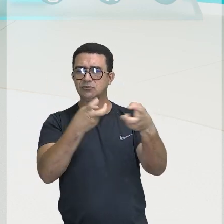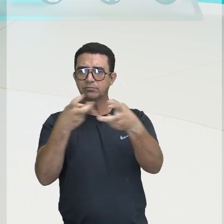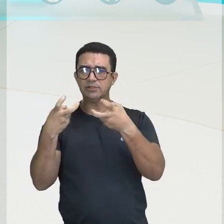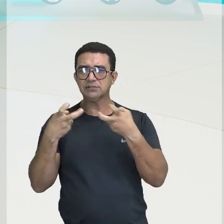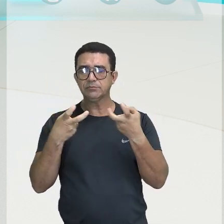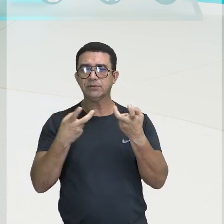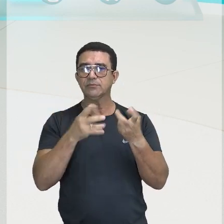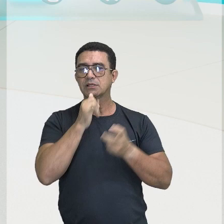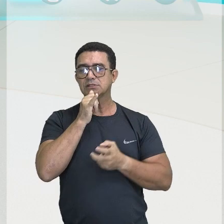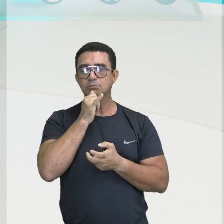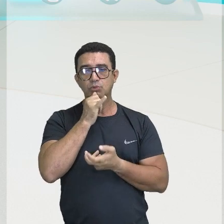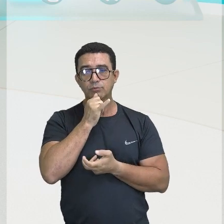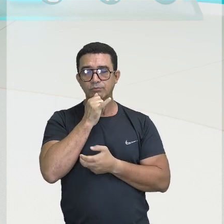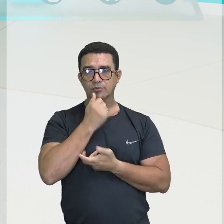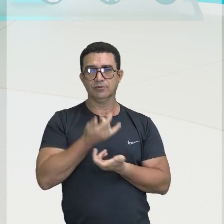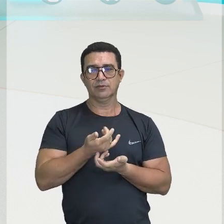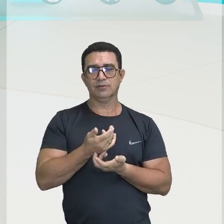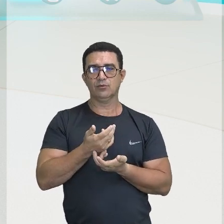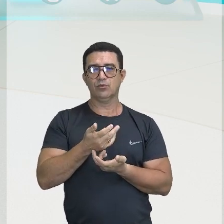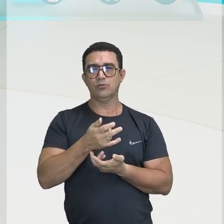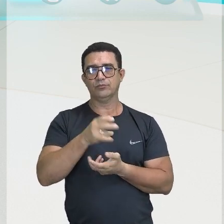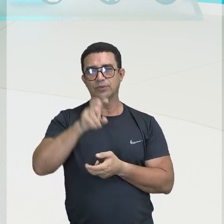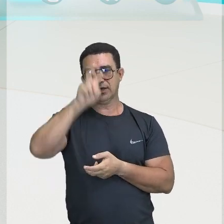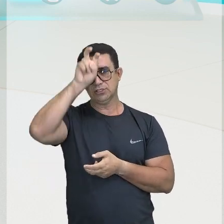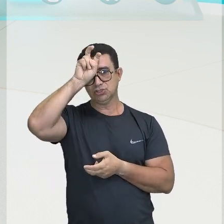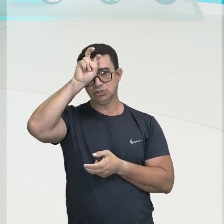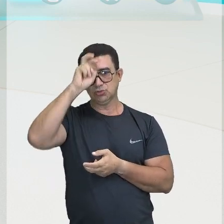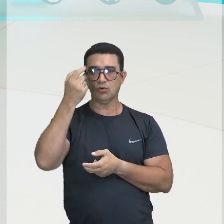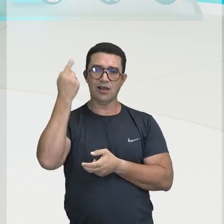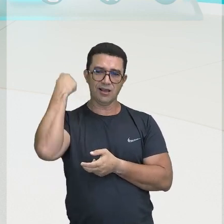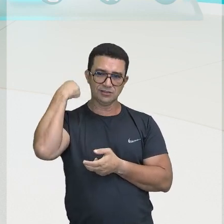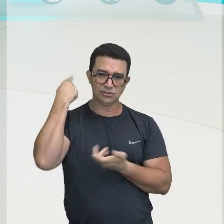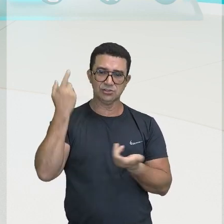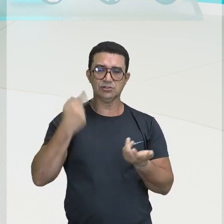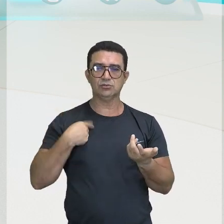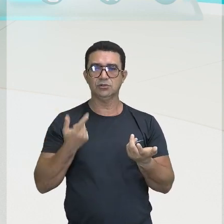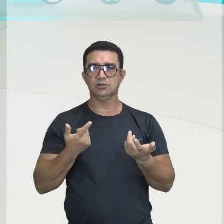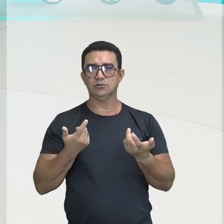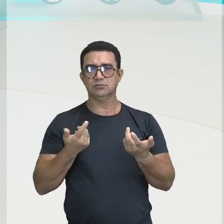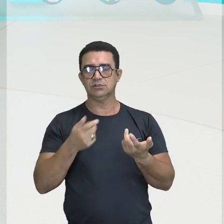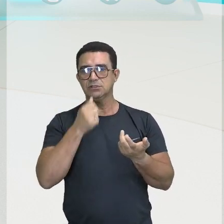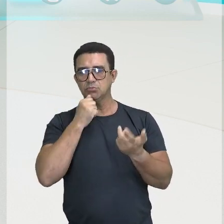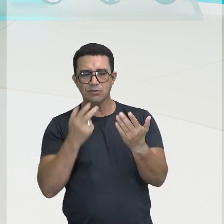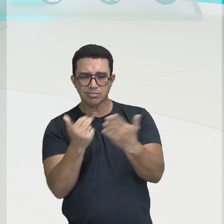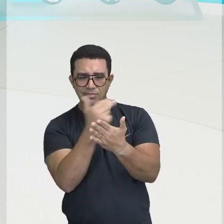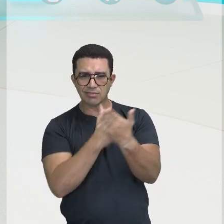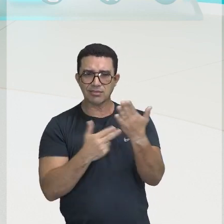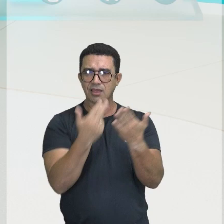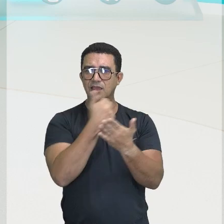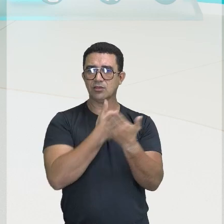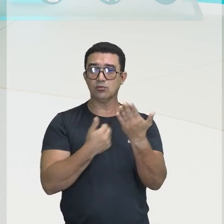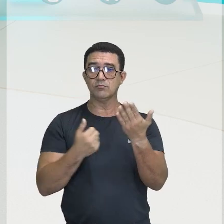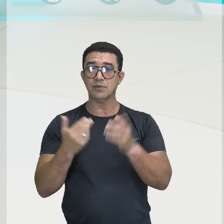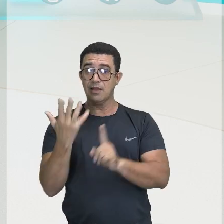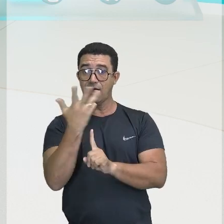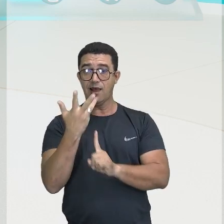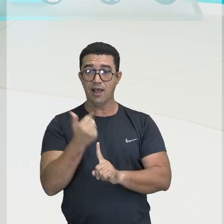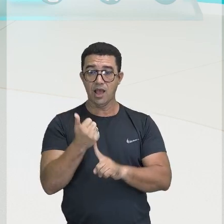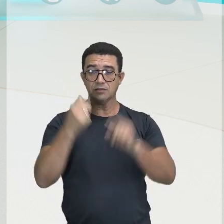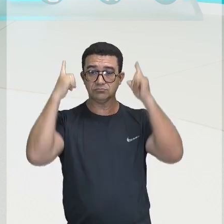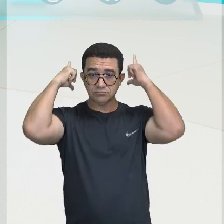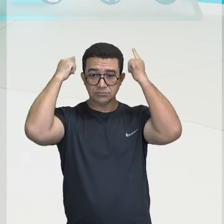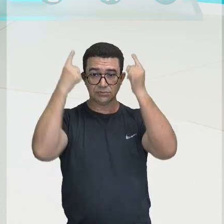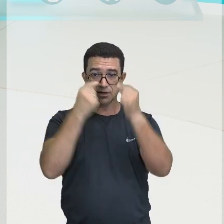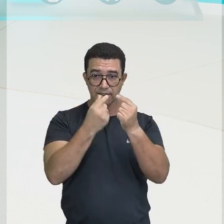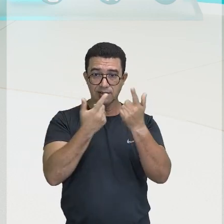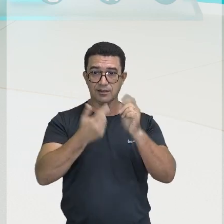no Egito Antigo, através dos desenhos nos túmulos, a arte grega, tanto também